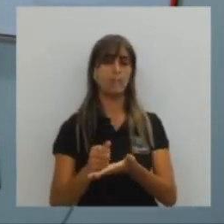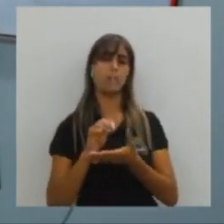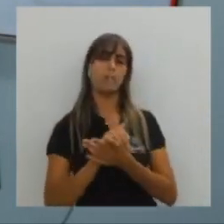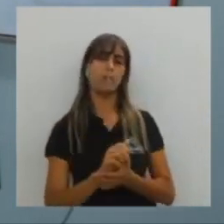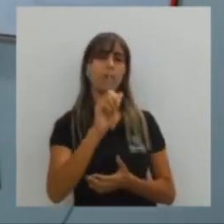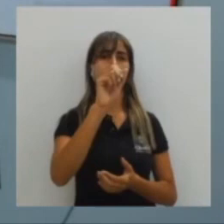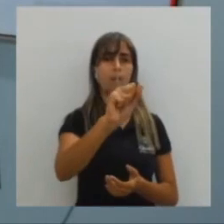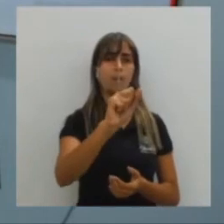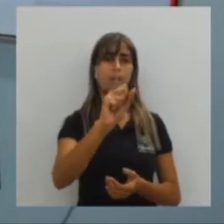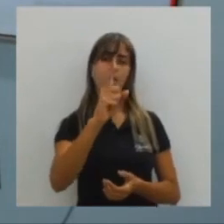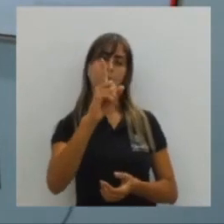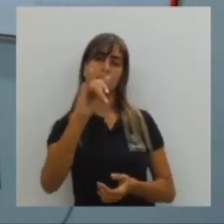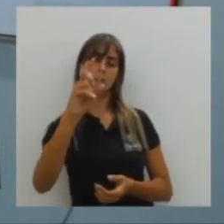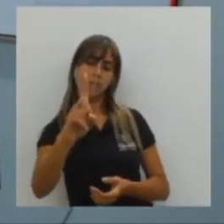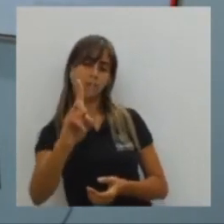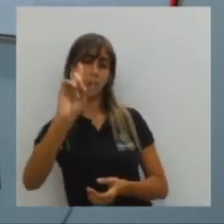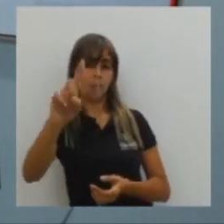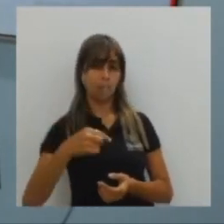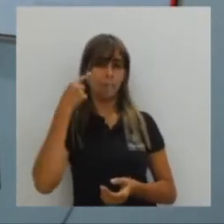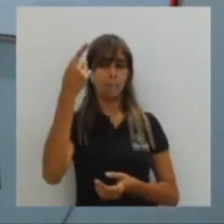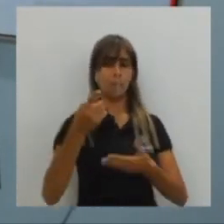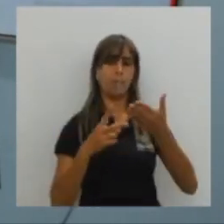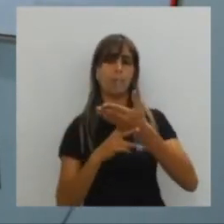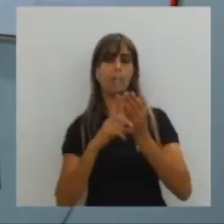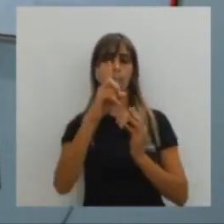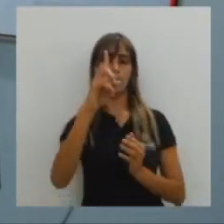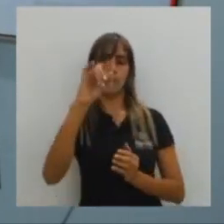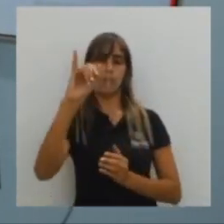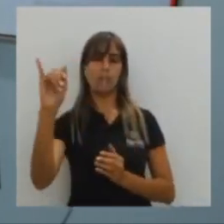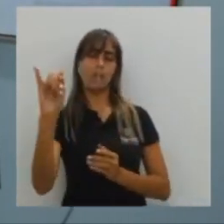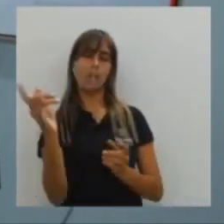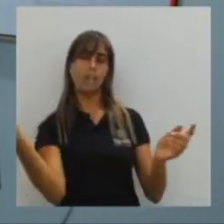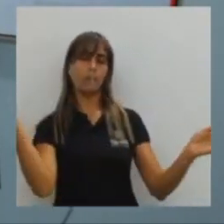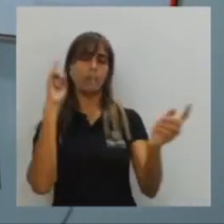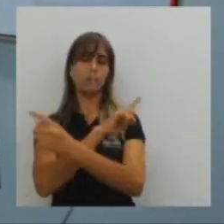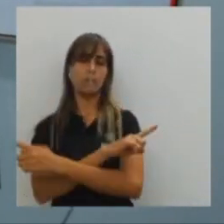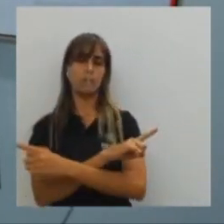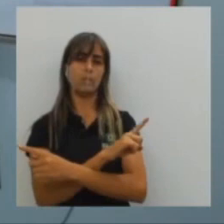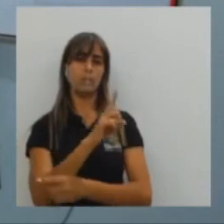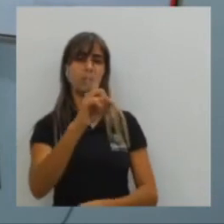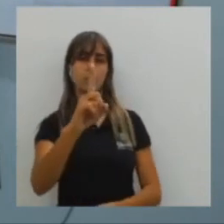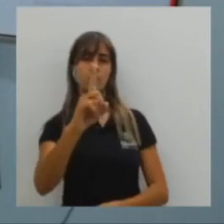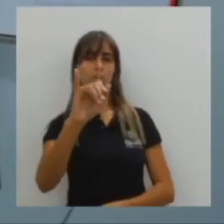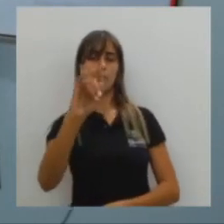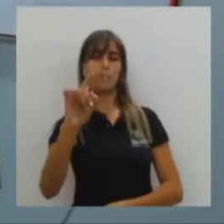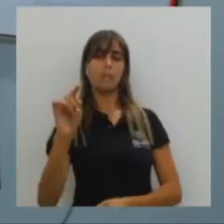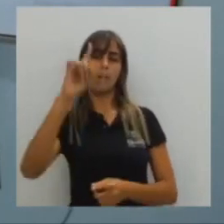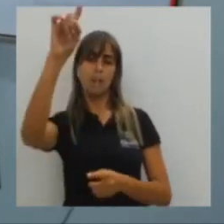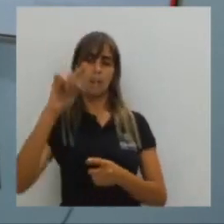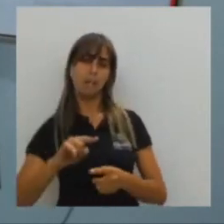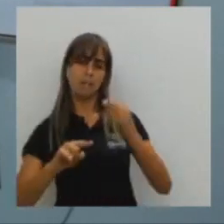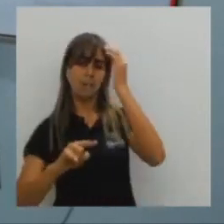ficaria I didn't, e depois o verbo did como principal, só que ele voltaria para a forma de origem, do, por ser a negativa. Então, a